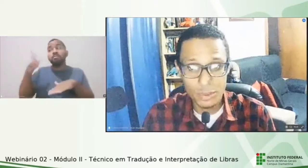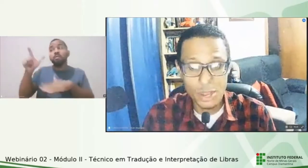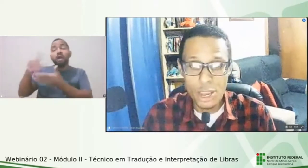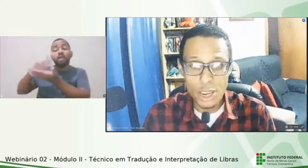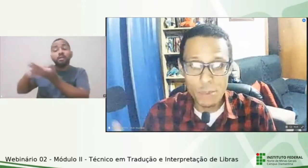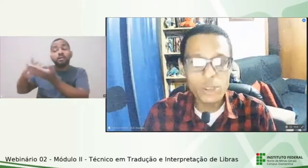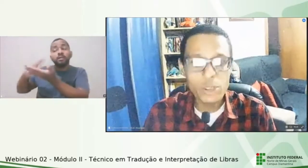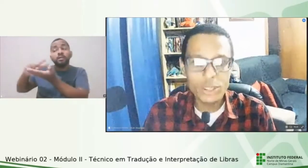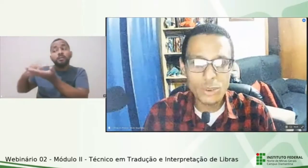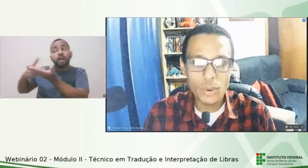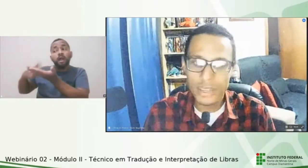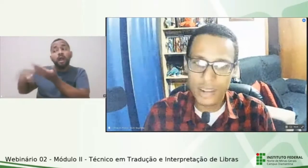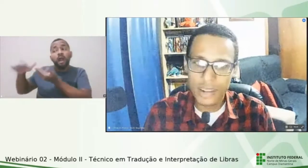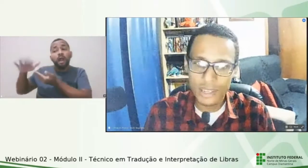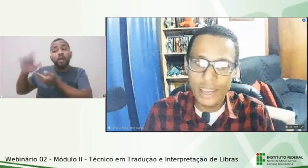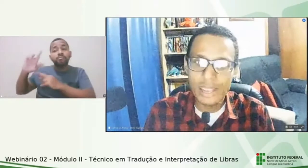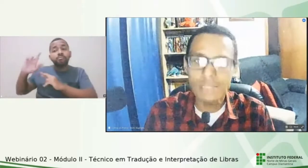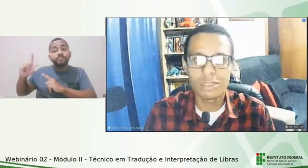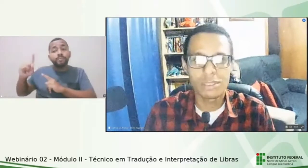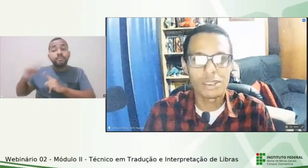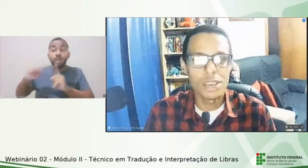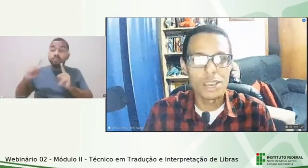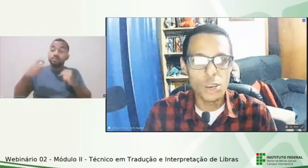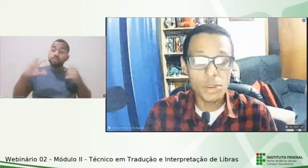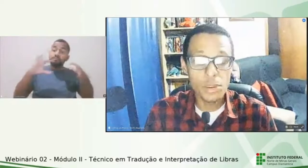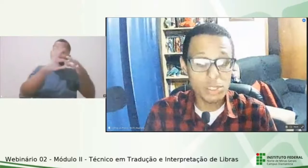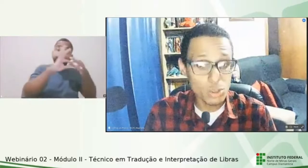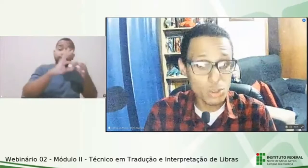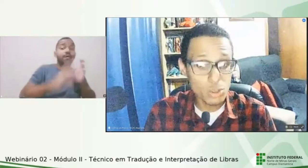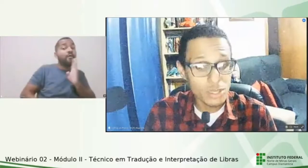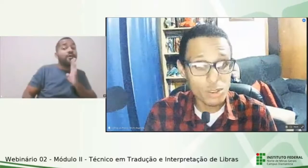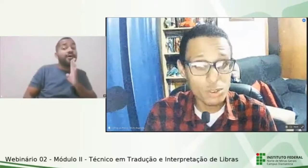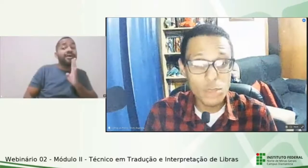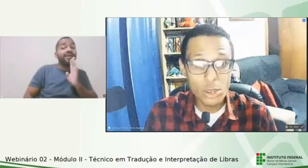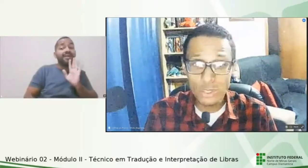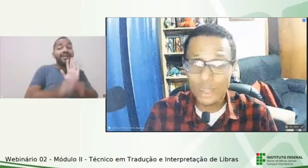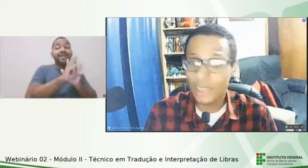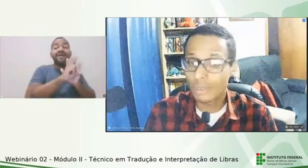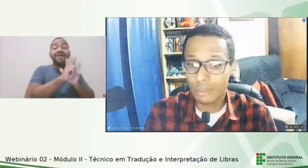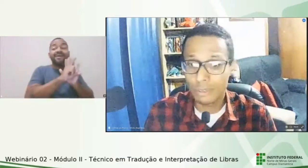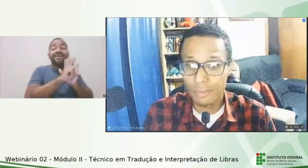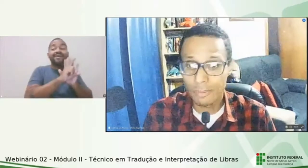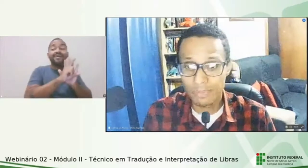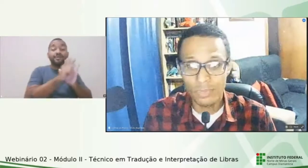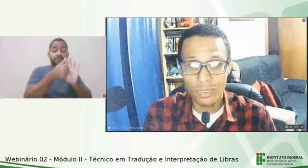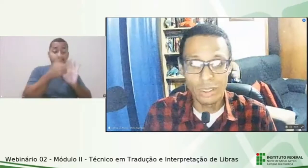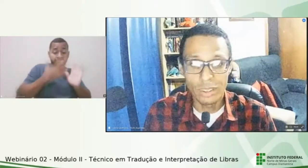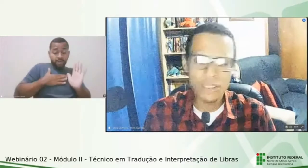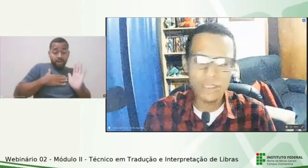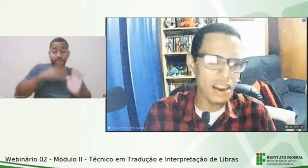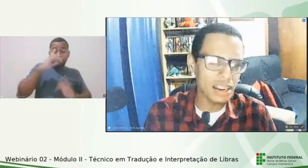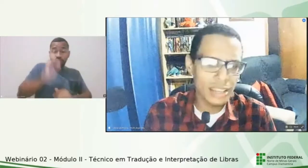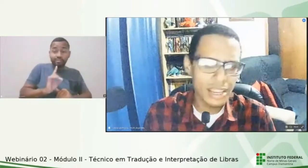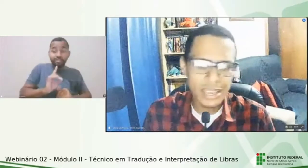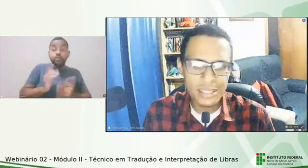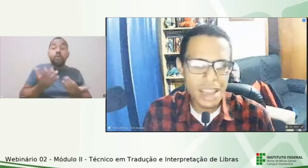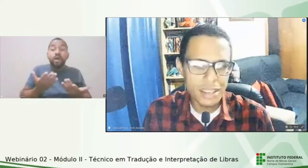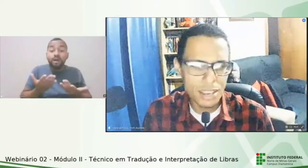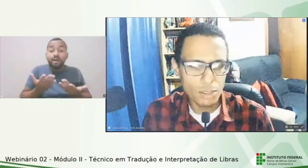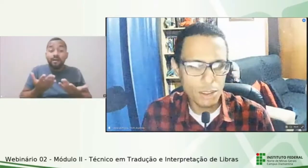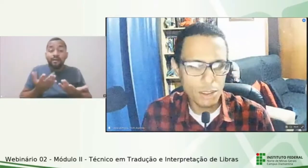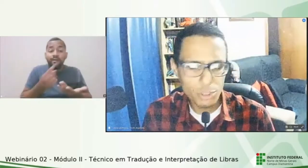interpretação, eu preciso conhecer de leis, eu preciso conhecer os meus direitos. Né? O que fala lá na